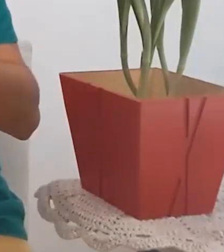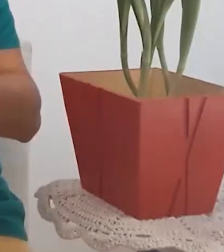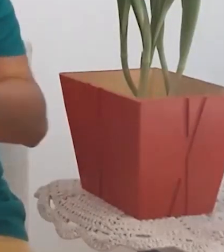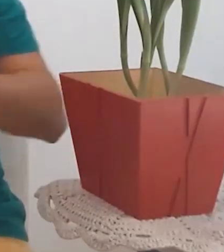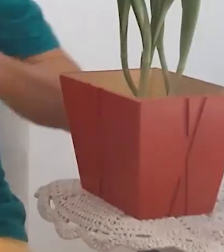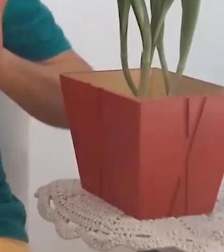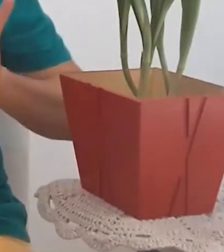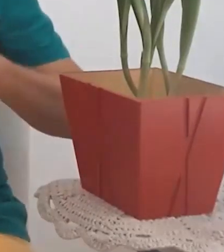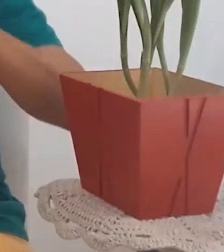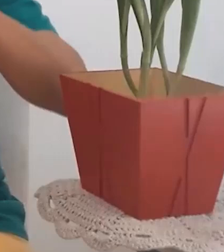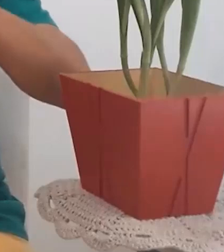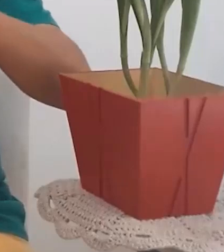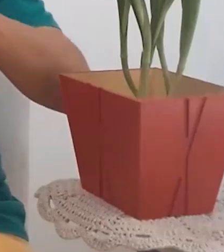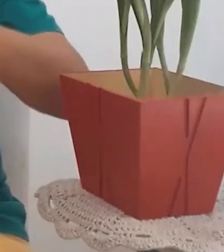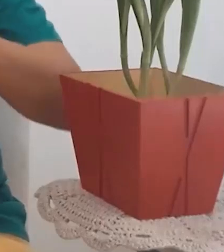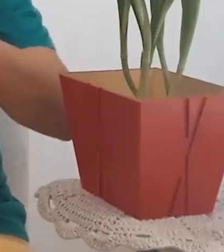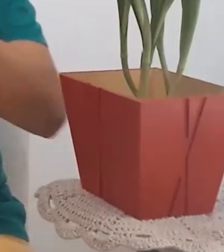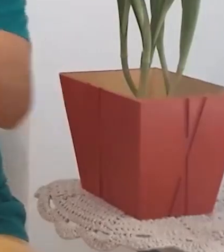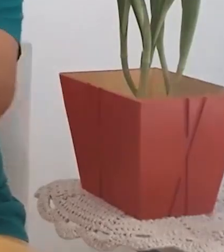que estão participando.